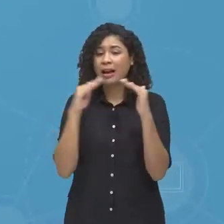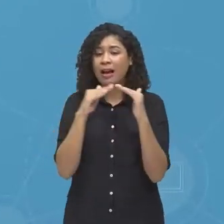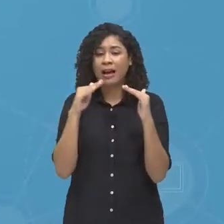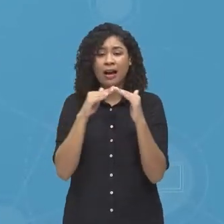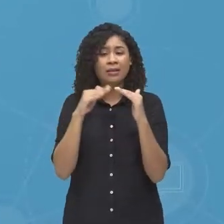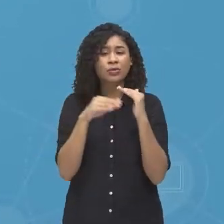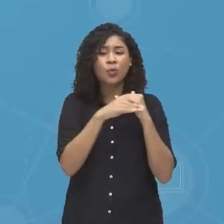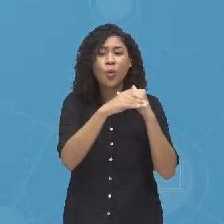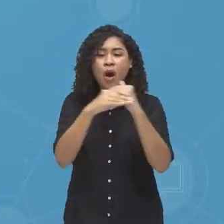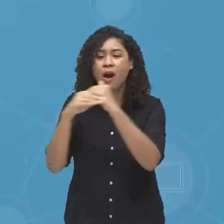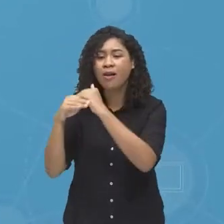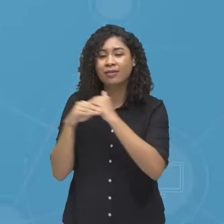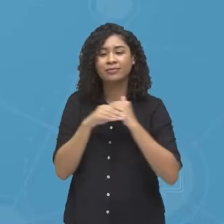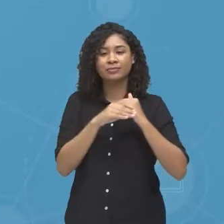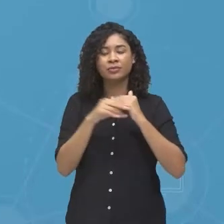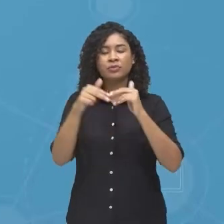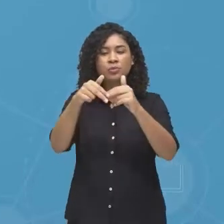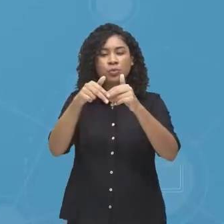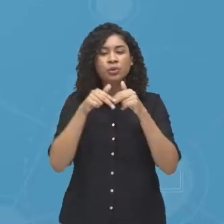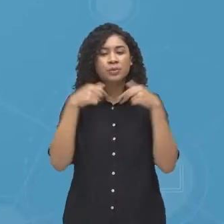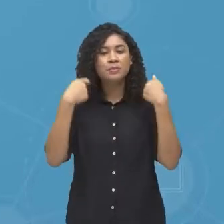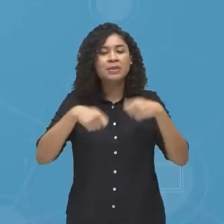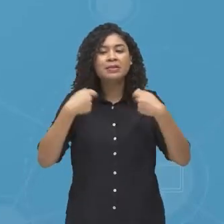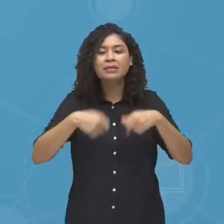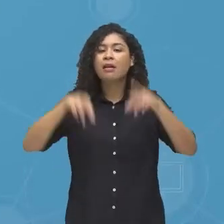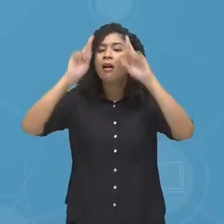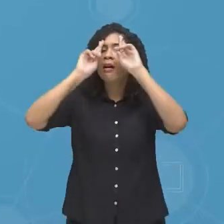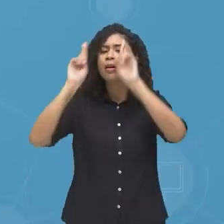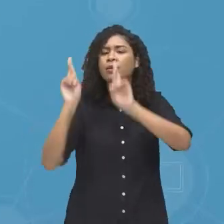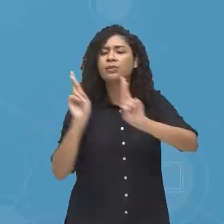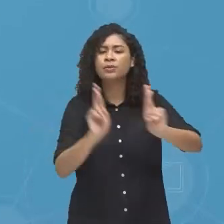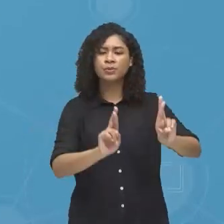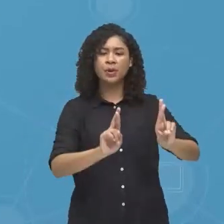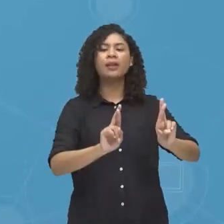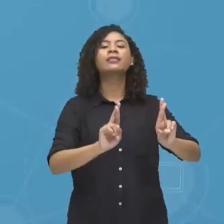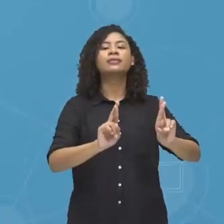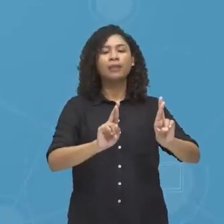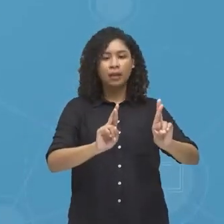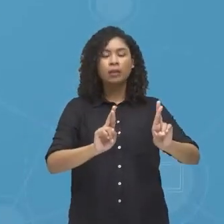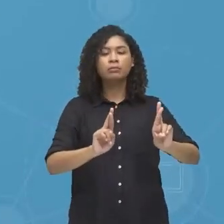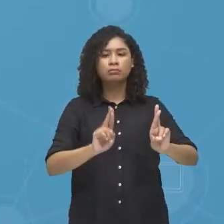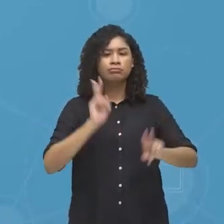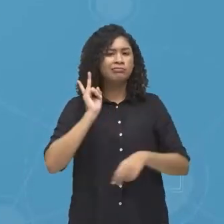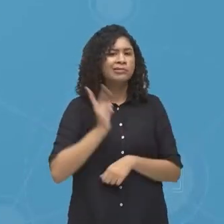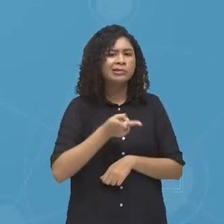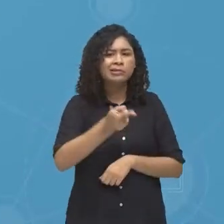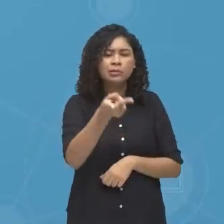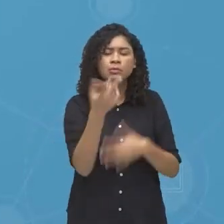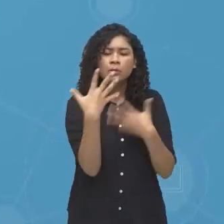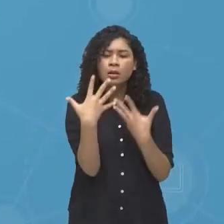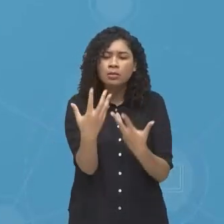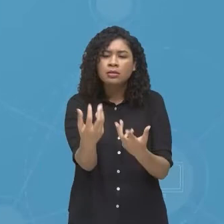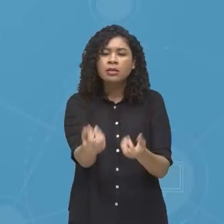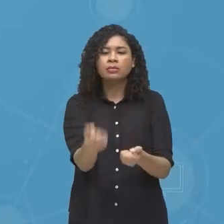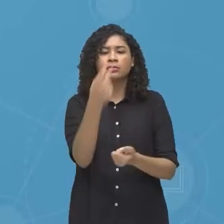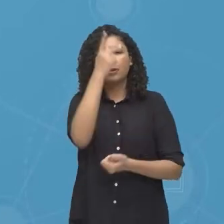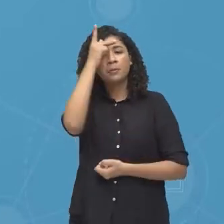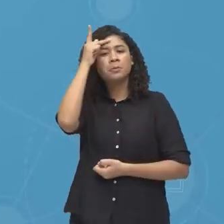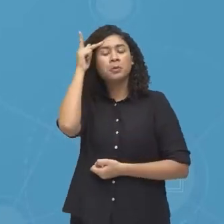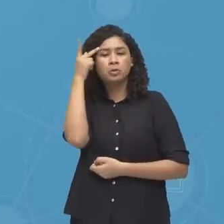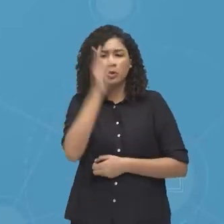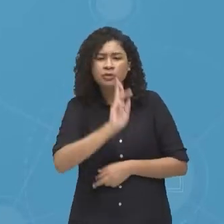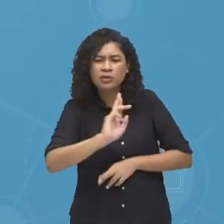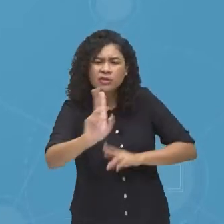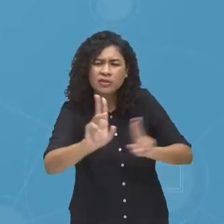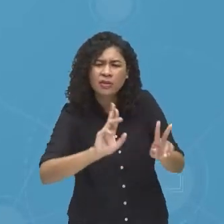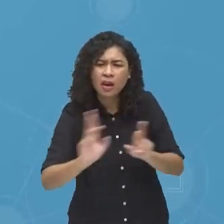devemos testemunhar uma grande atitude de acolhida ao outro, mesmo o outro sendo diferente